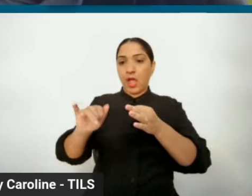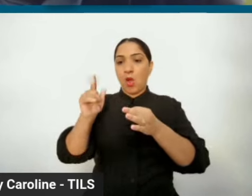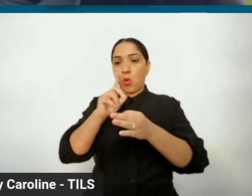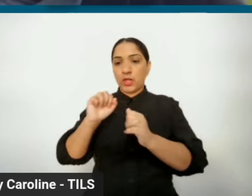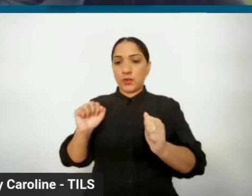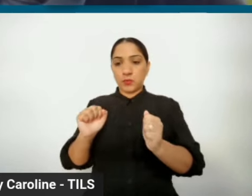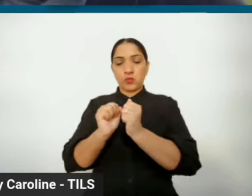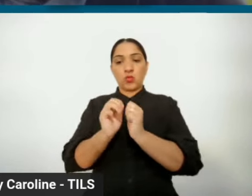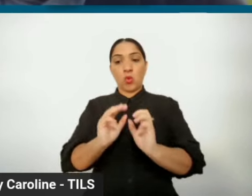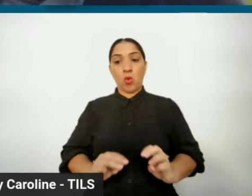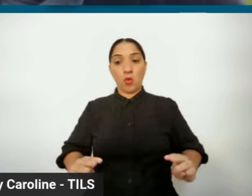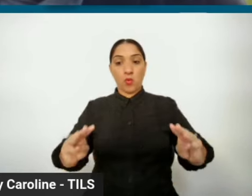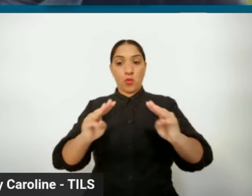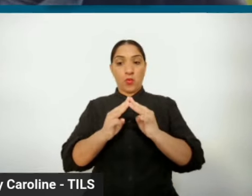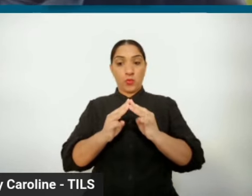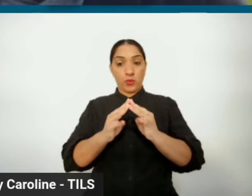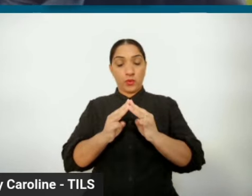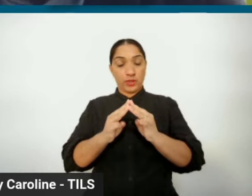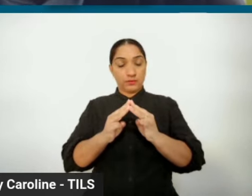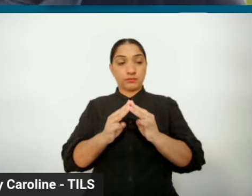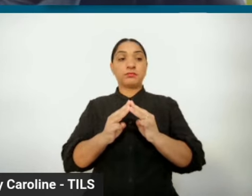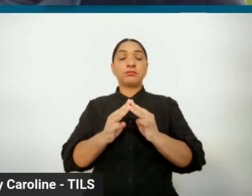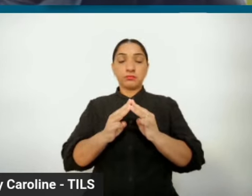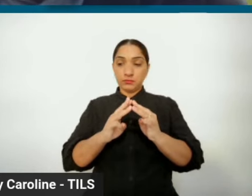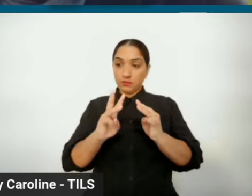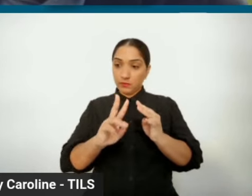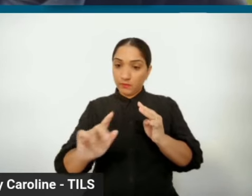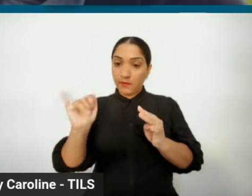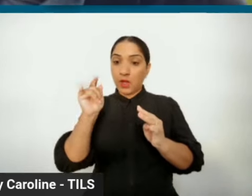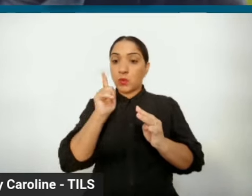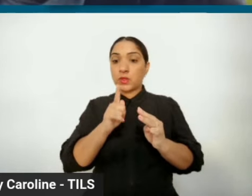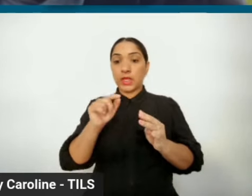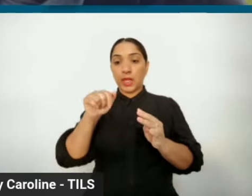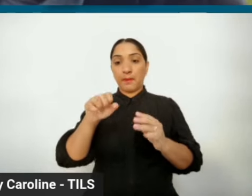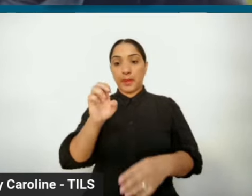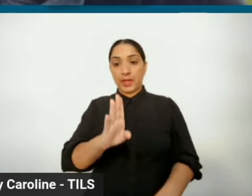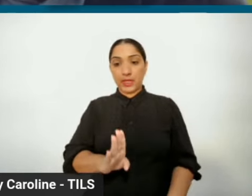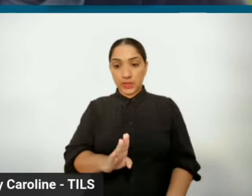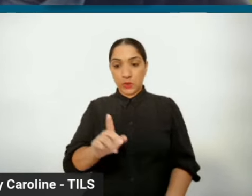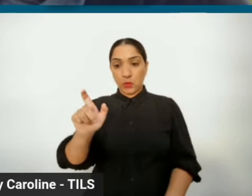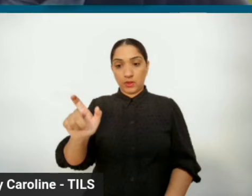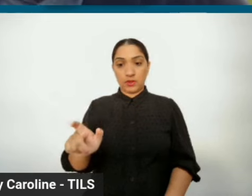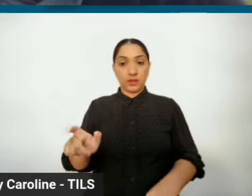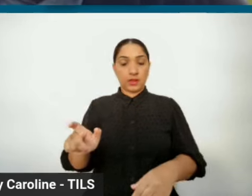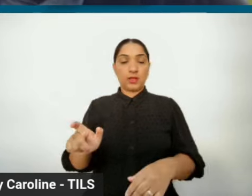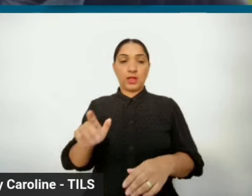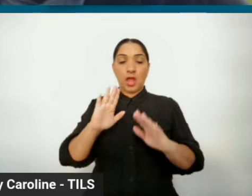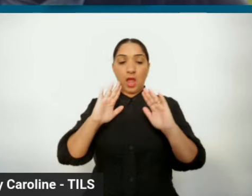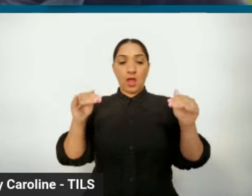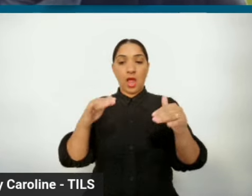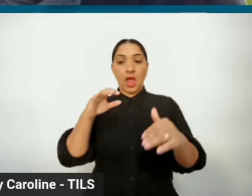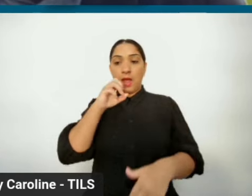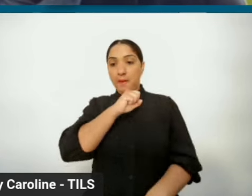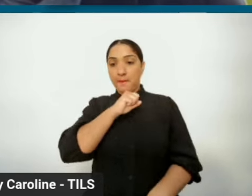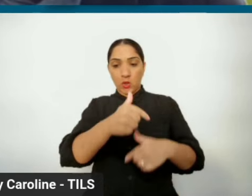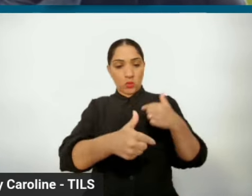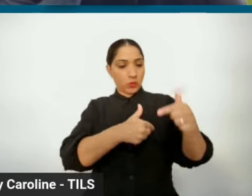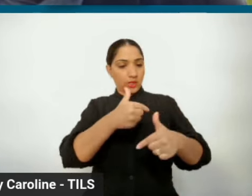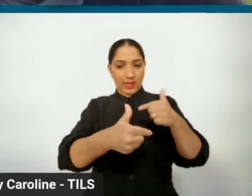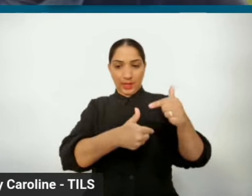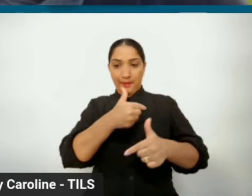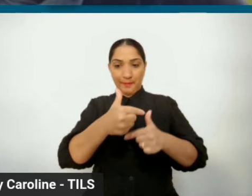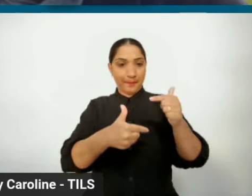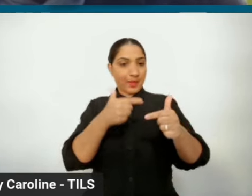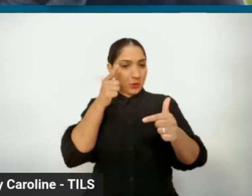da ONU, que acabara de ser adotada pelo Brasil, prontamente o ministro Lewandowski criou um grupo de trabalho à época, e